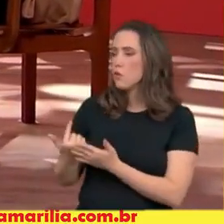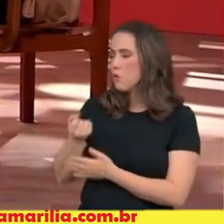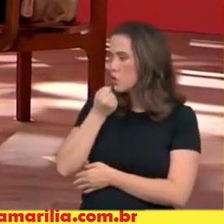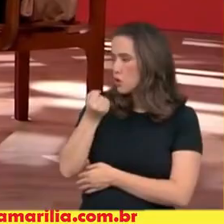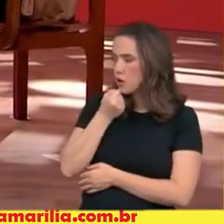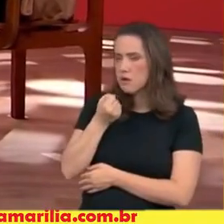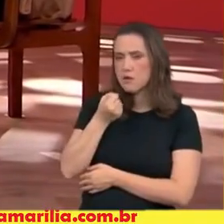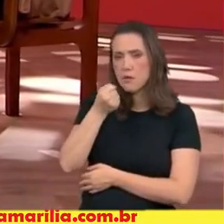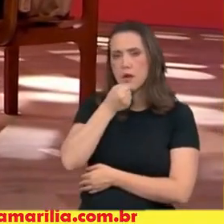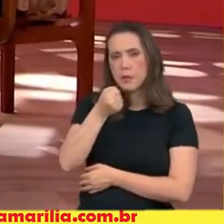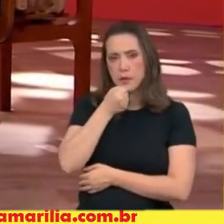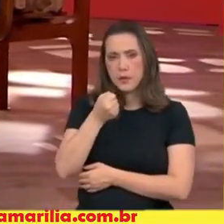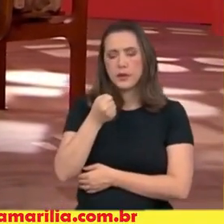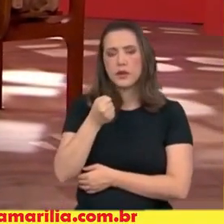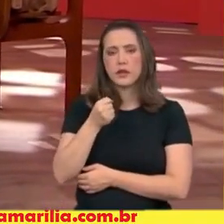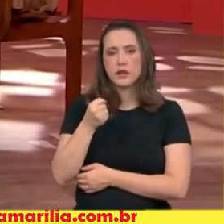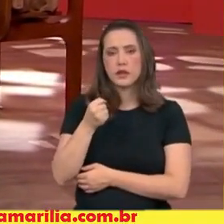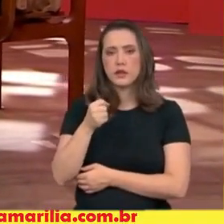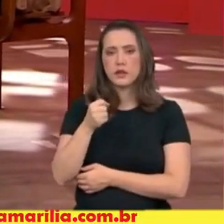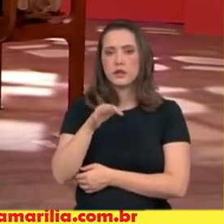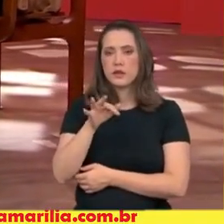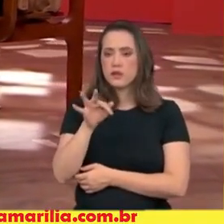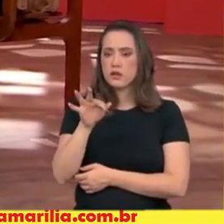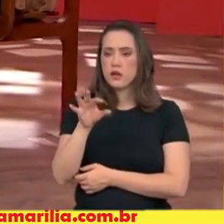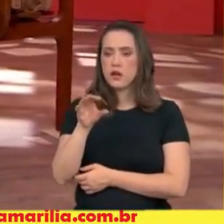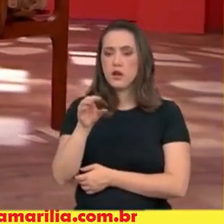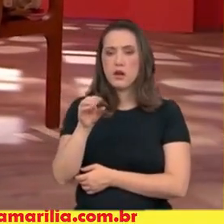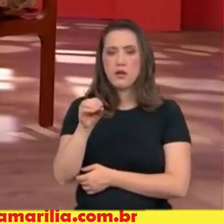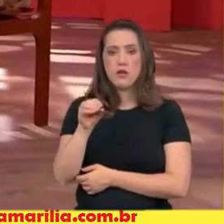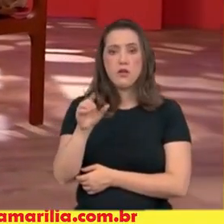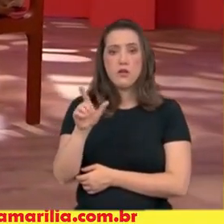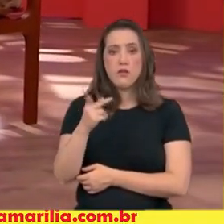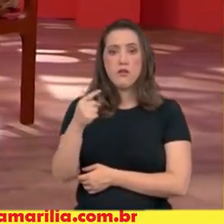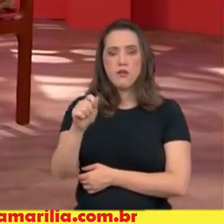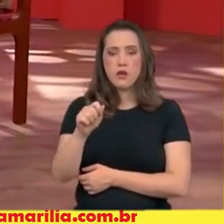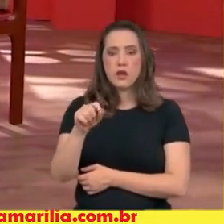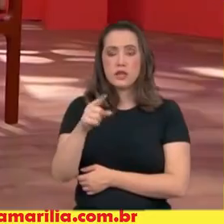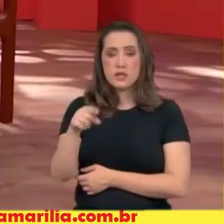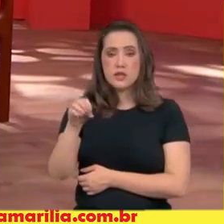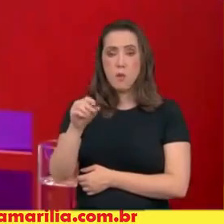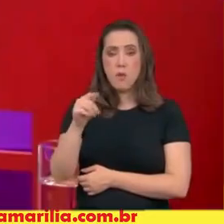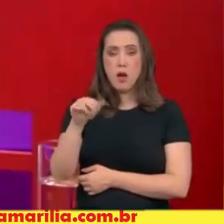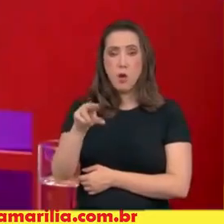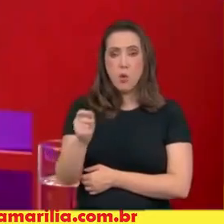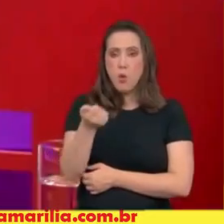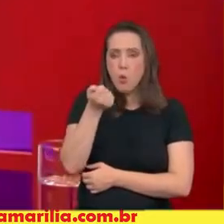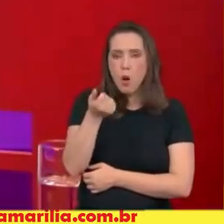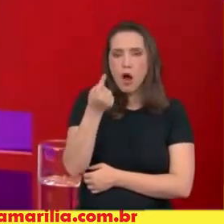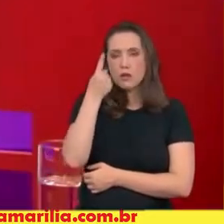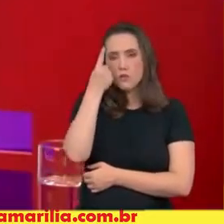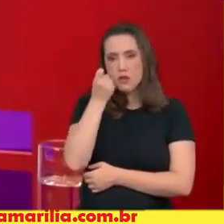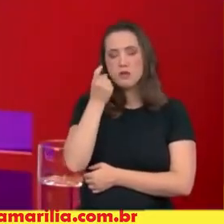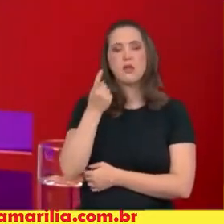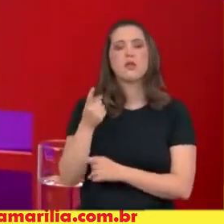uma repórter colega da Folha de São Paulo. Juliana Valone. Isso. Quase perdeu um olho, recebeu uma bala aqui na cara.